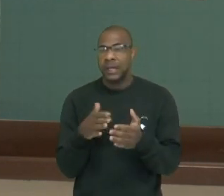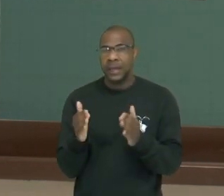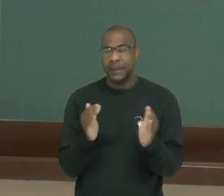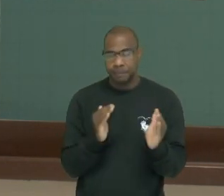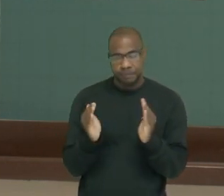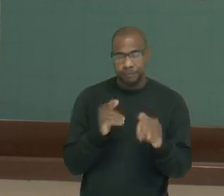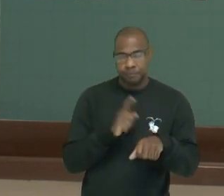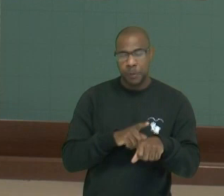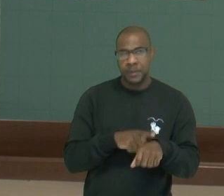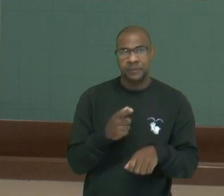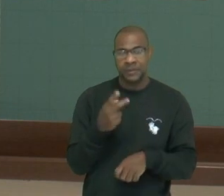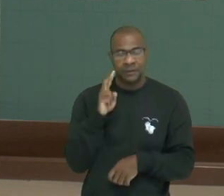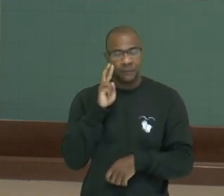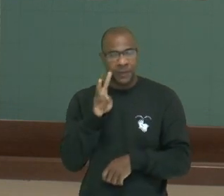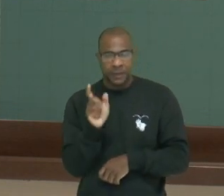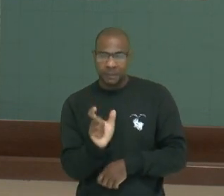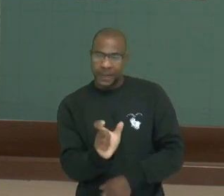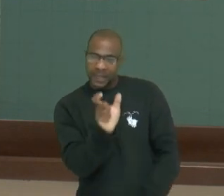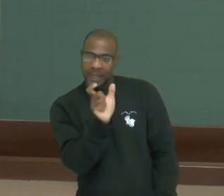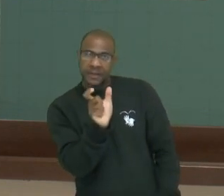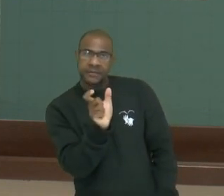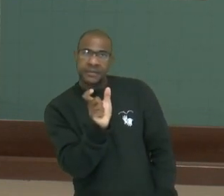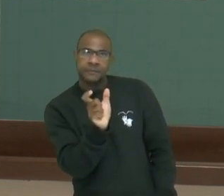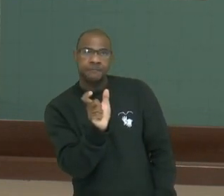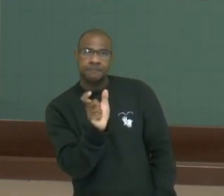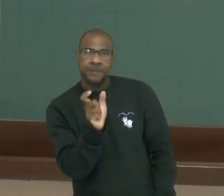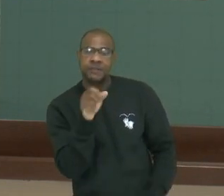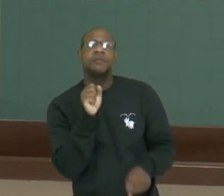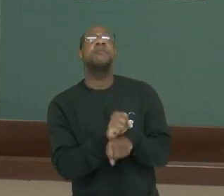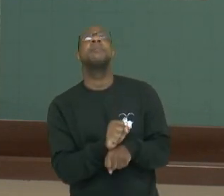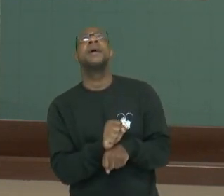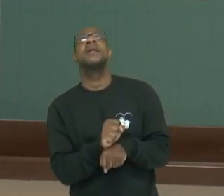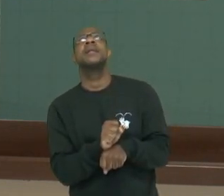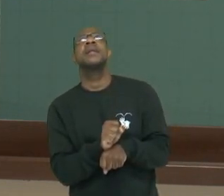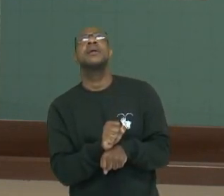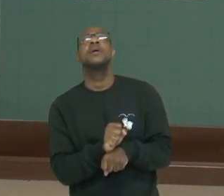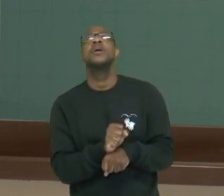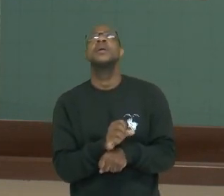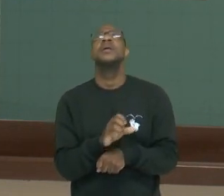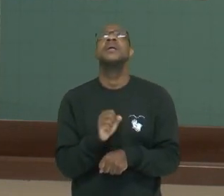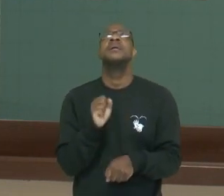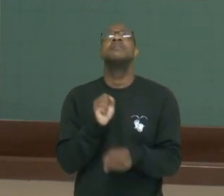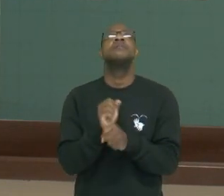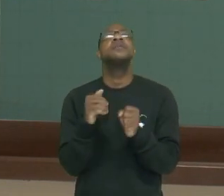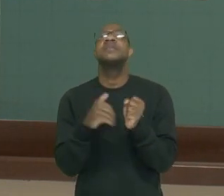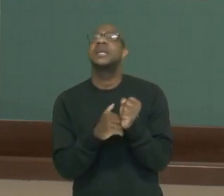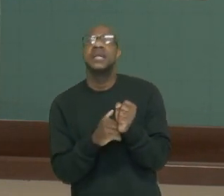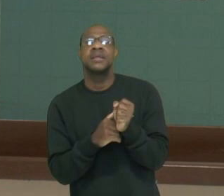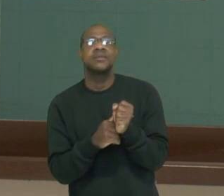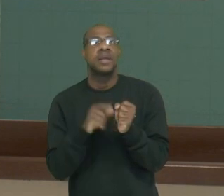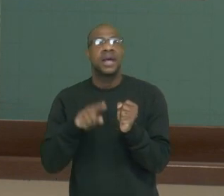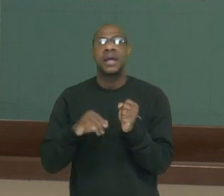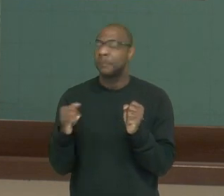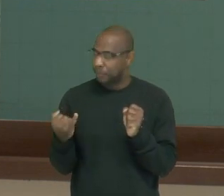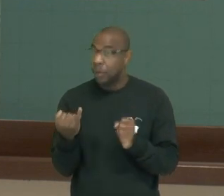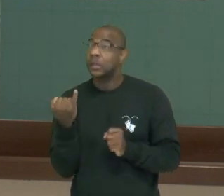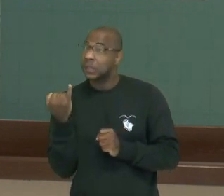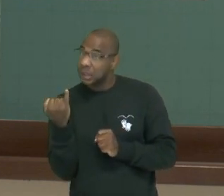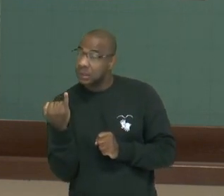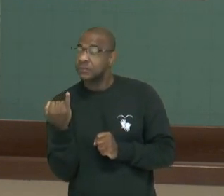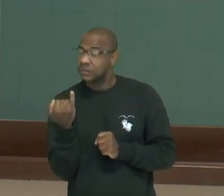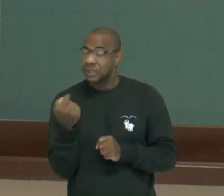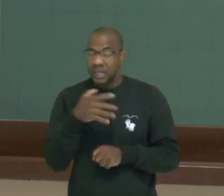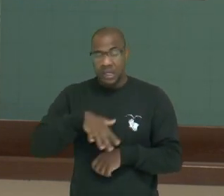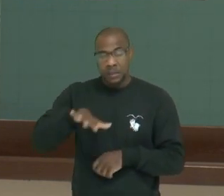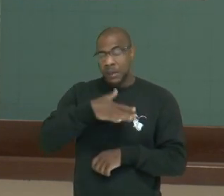ouve alguém mencionar essa palavra, você já faz uma pausa, né? Segredo. é algo importante, é algo que poucos